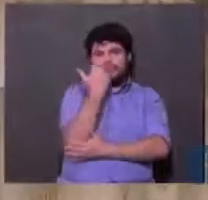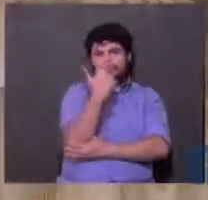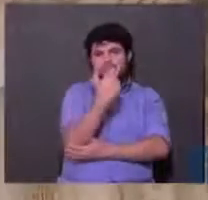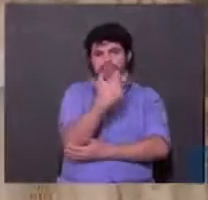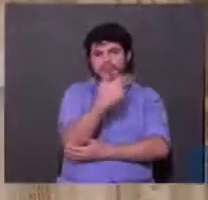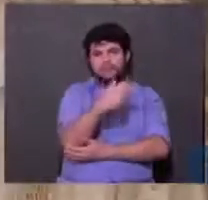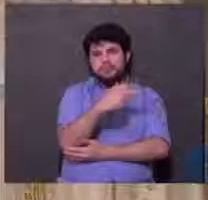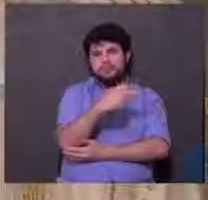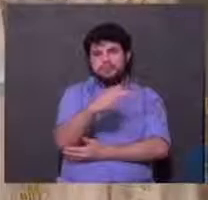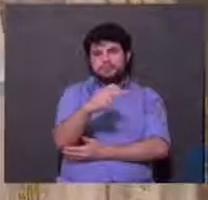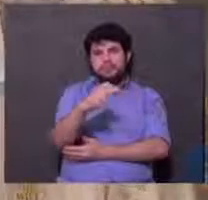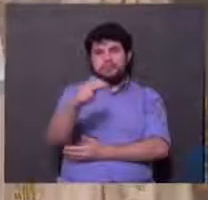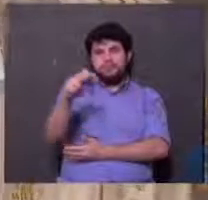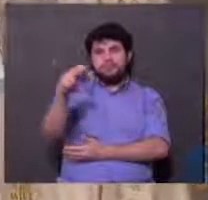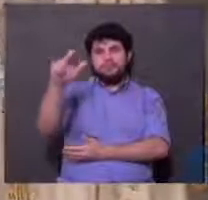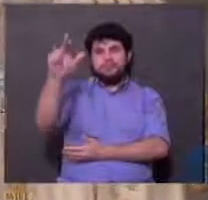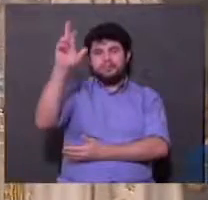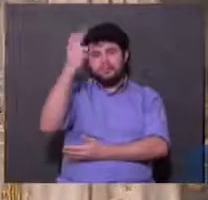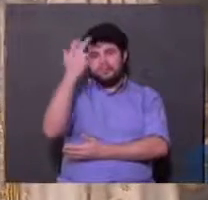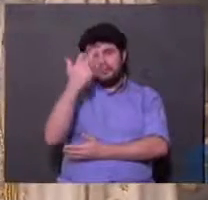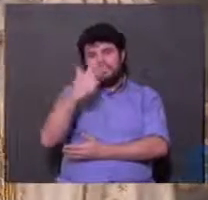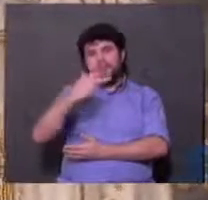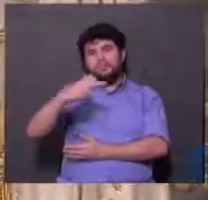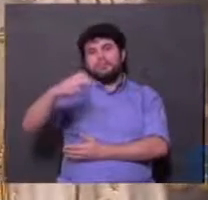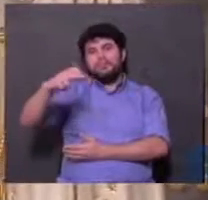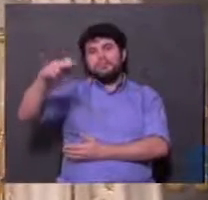semper, et in saecula